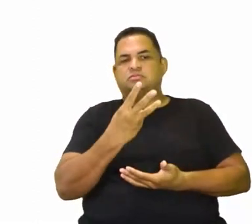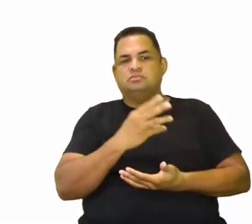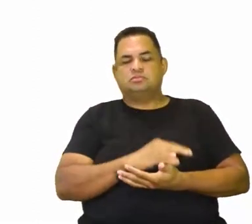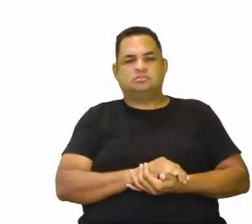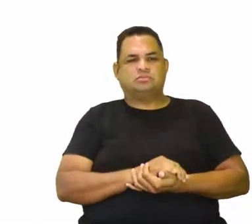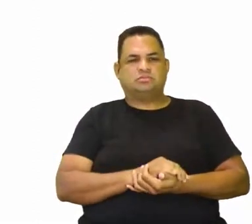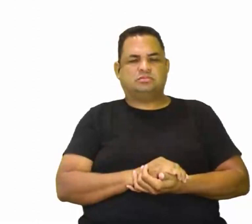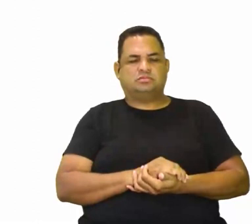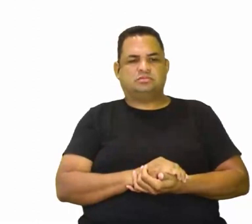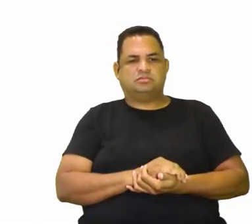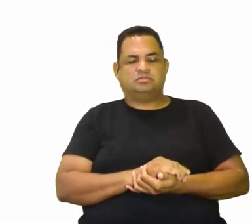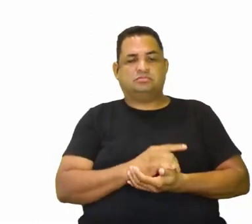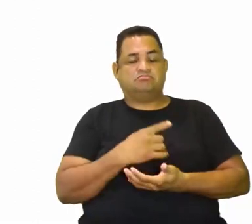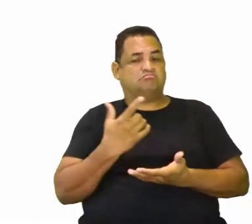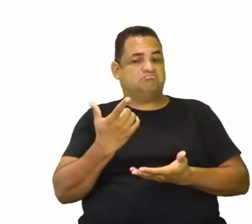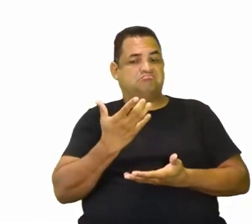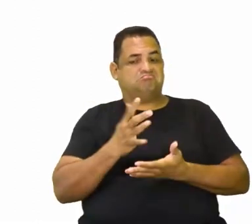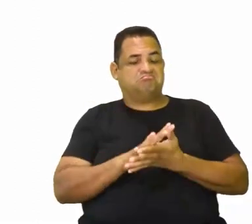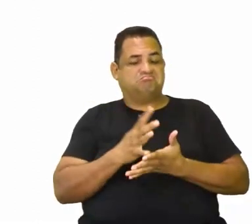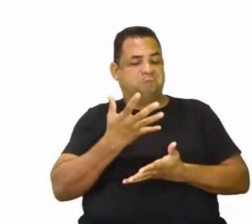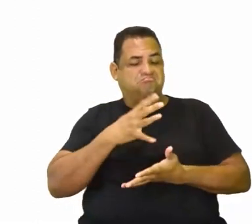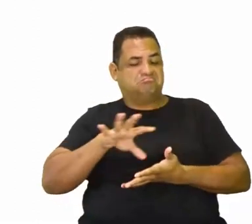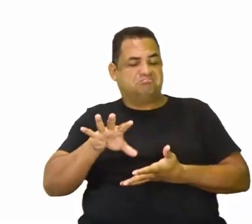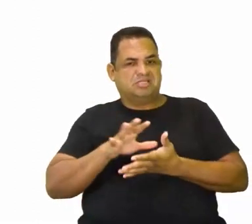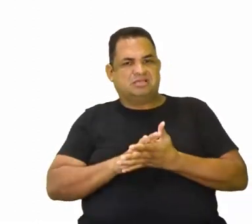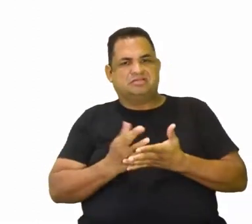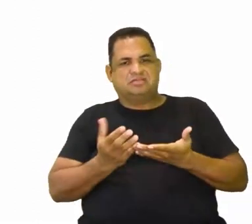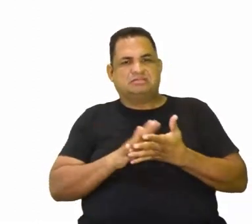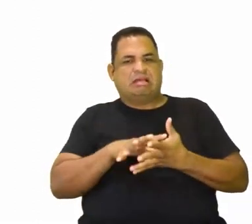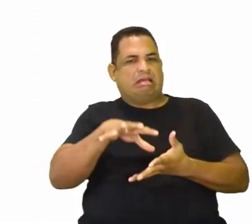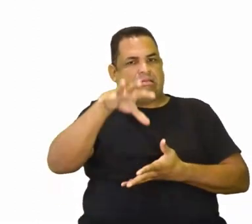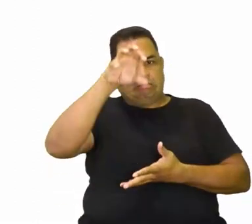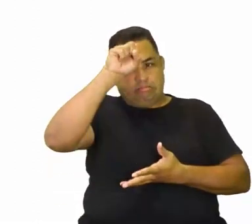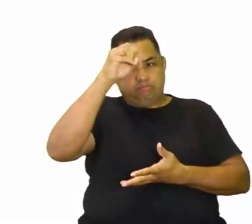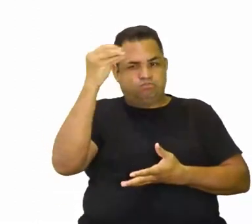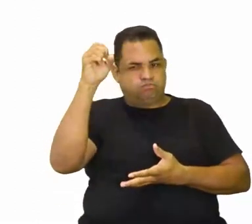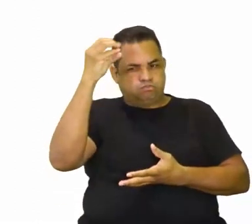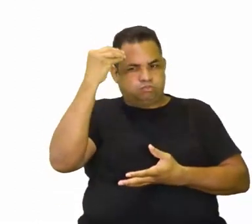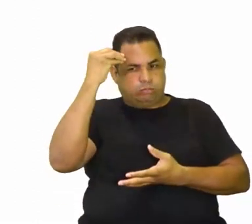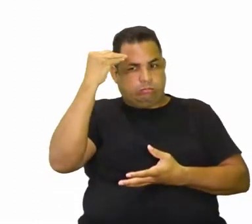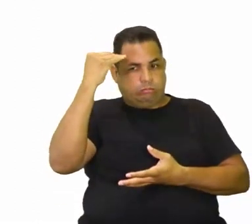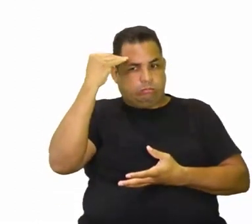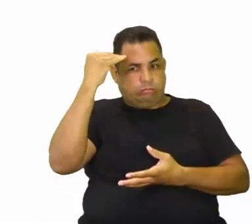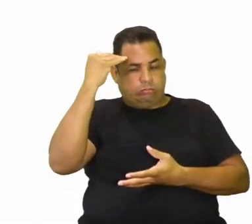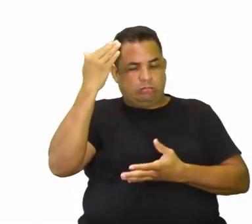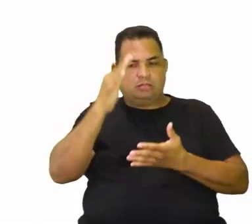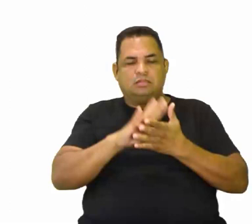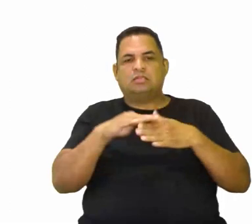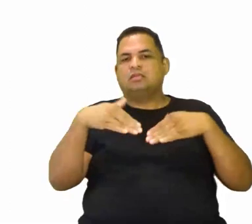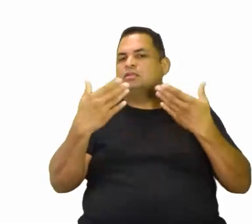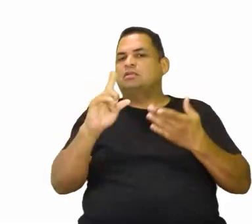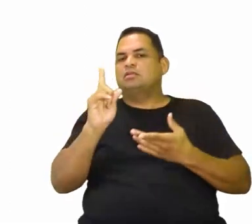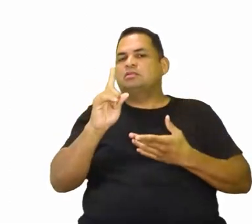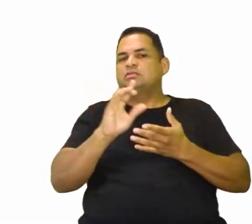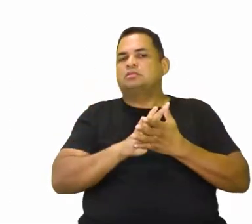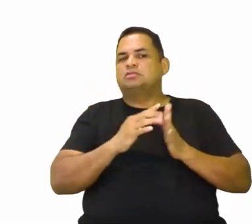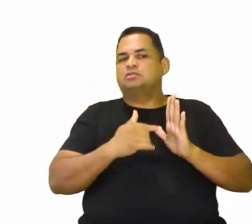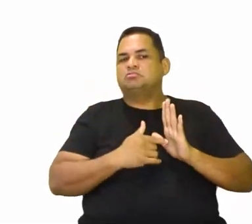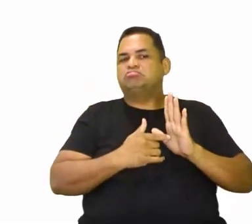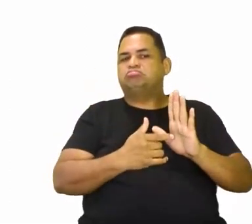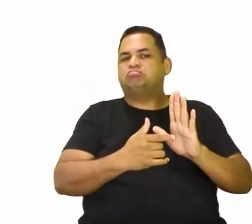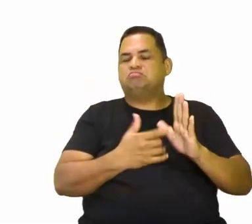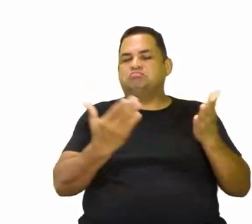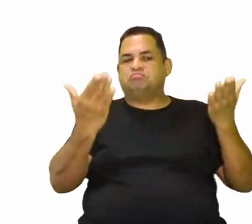3. A gente não quer que vocês decorem o nome de reagente, de substância, a gente quer que vocês observem o que está sendo expresso